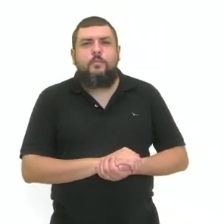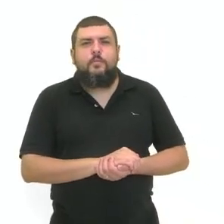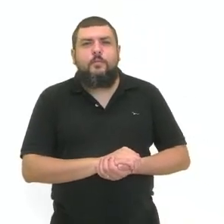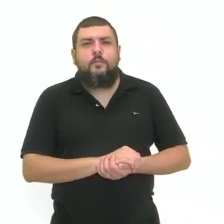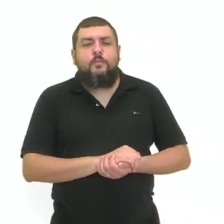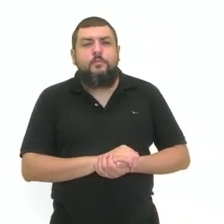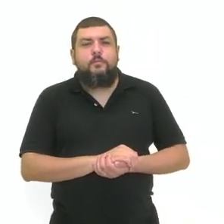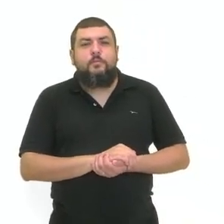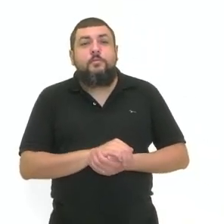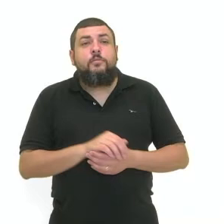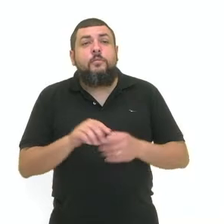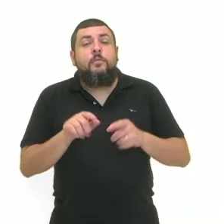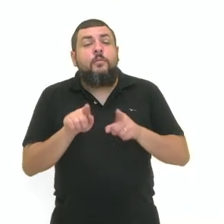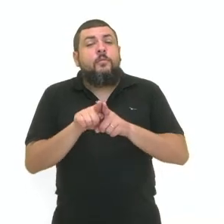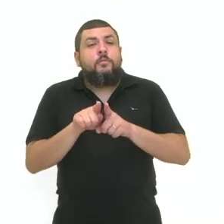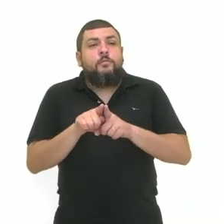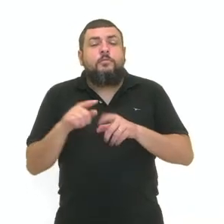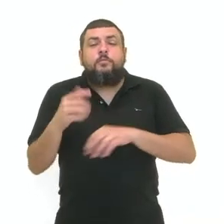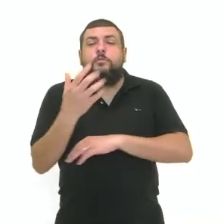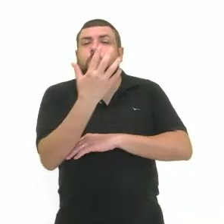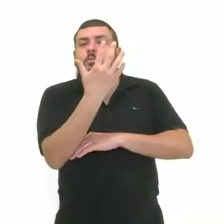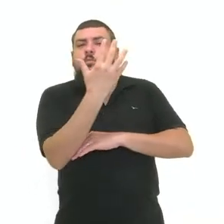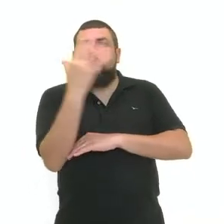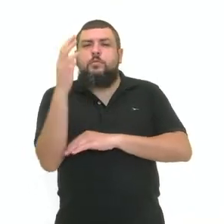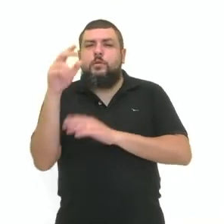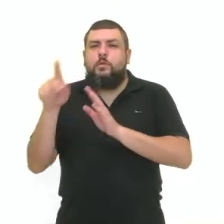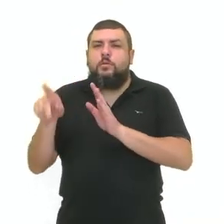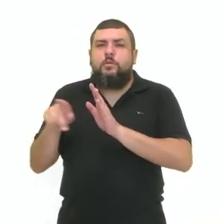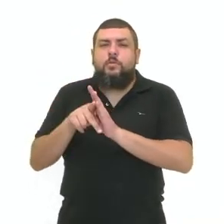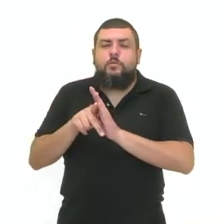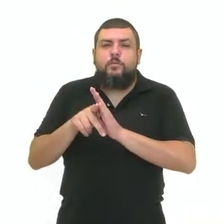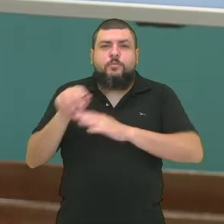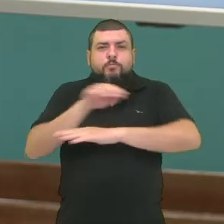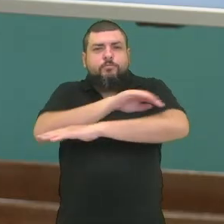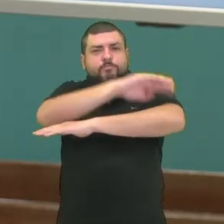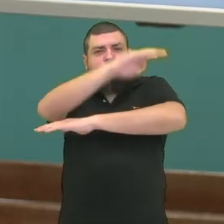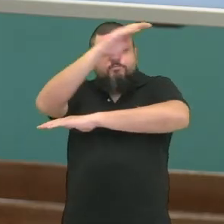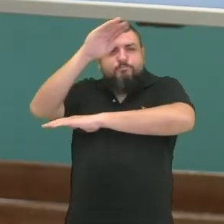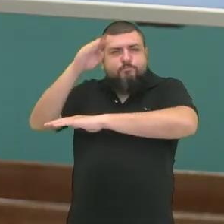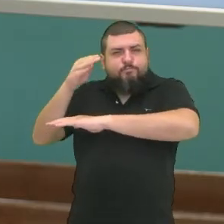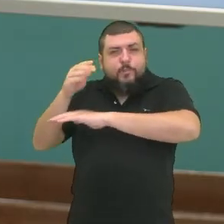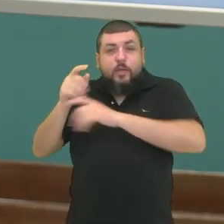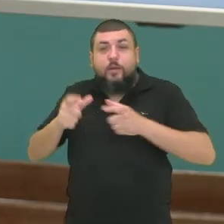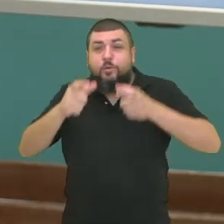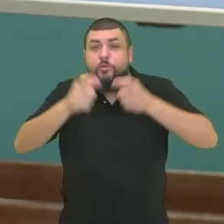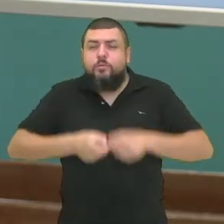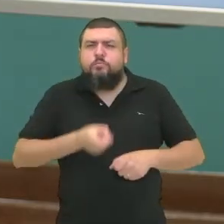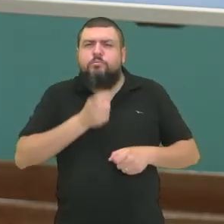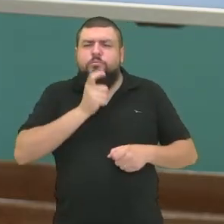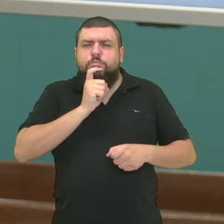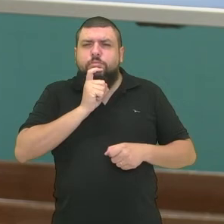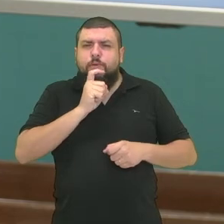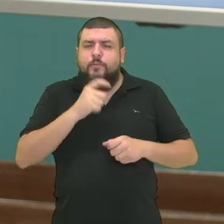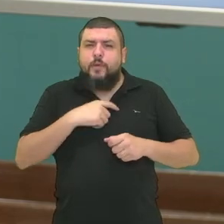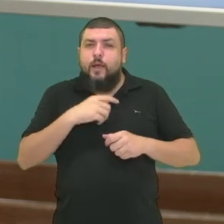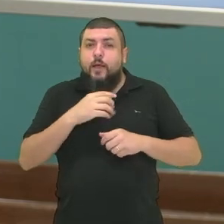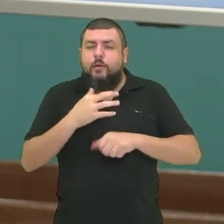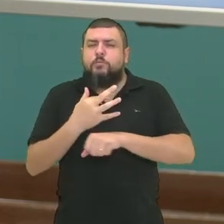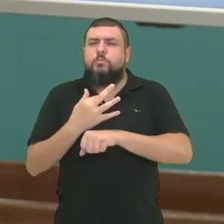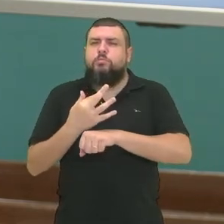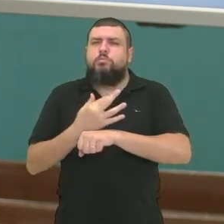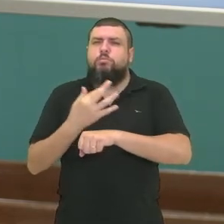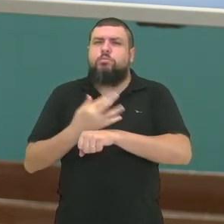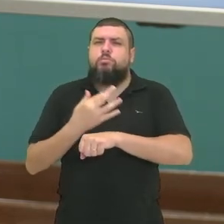né, tem a vegetação de altitude, né? Região mais fria, e as plantas se adaptam a essas condições aí de